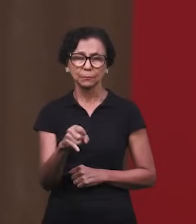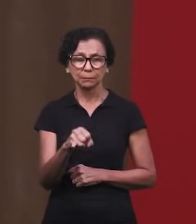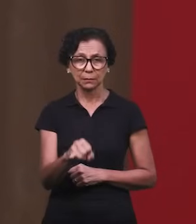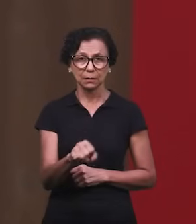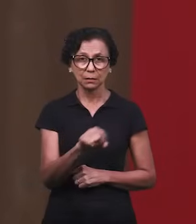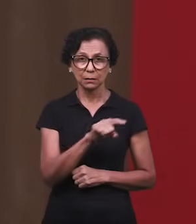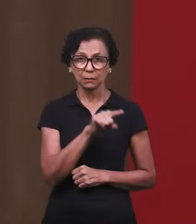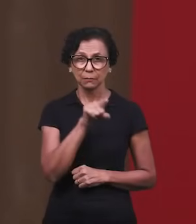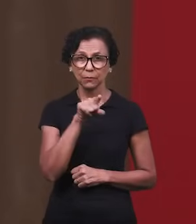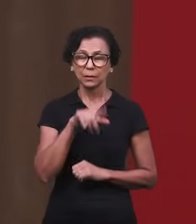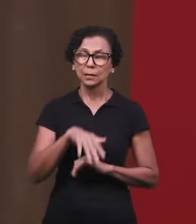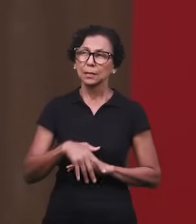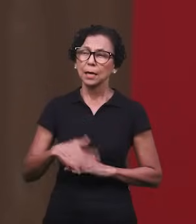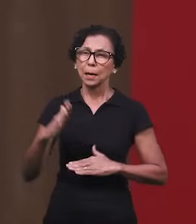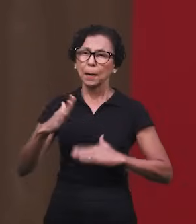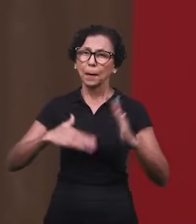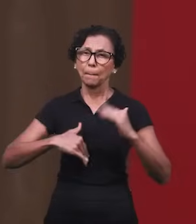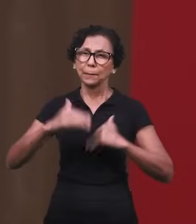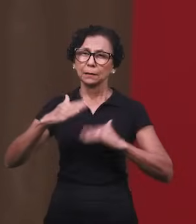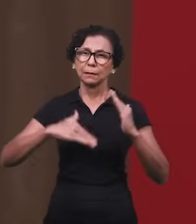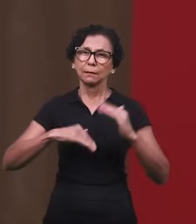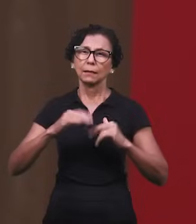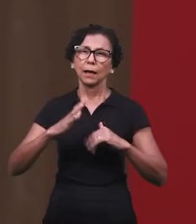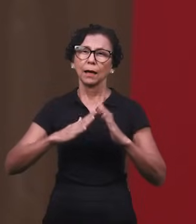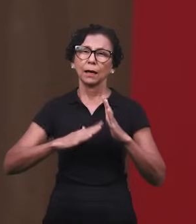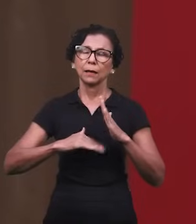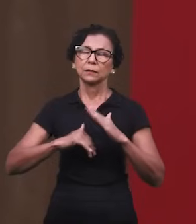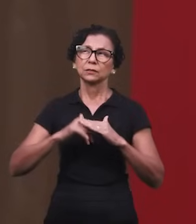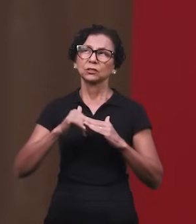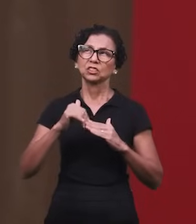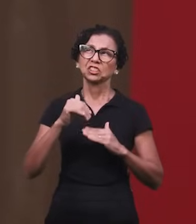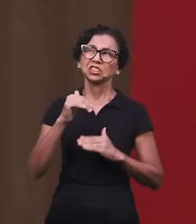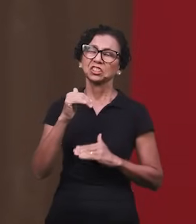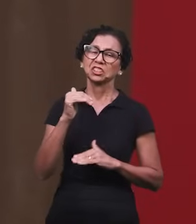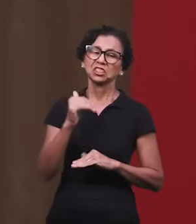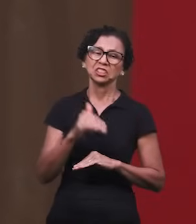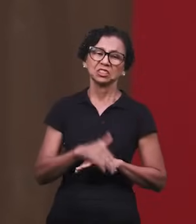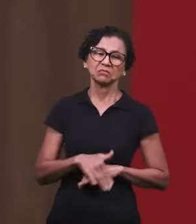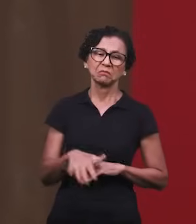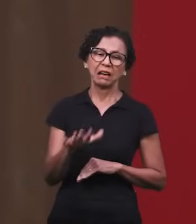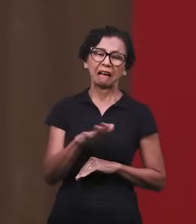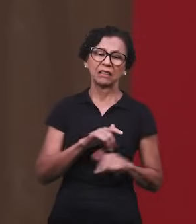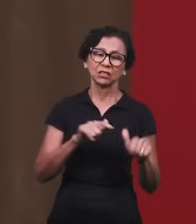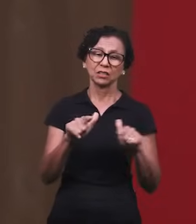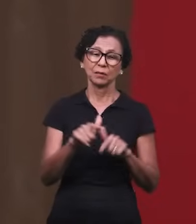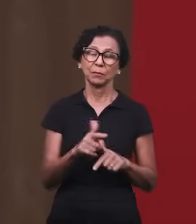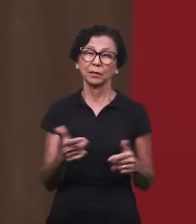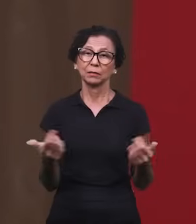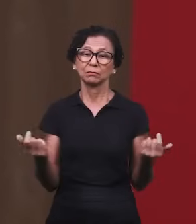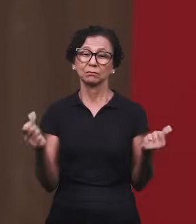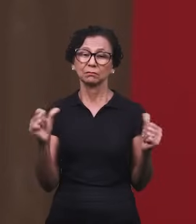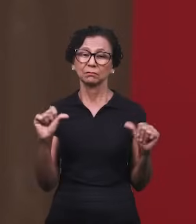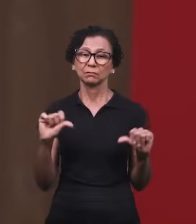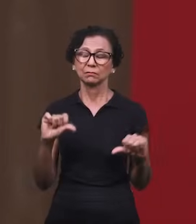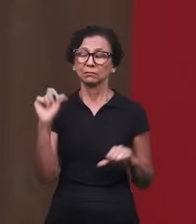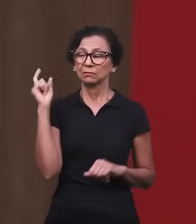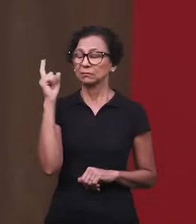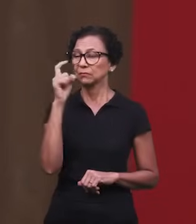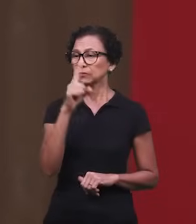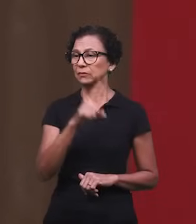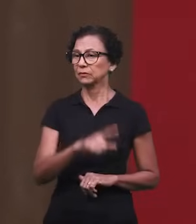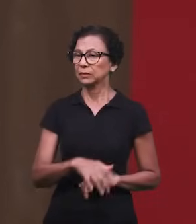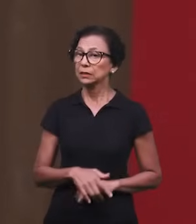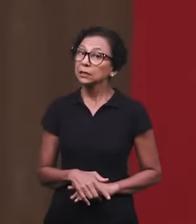se porventura a sua vocação estiver num momento de mercado de trabalho não muito satisfatório, talvez